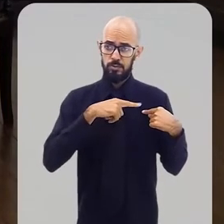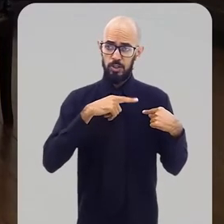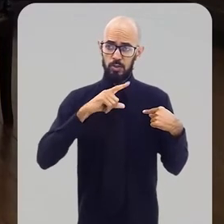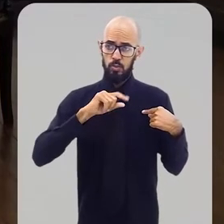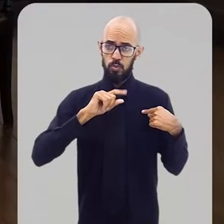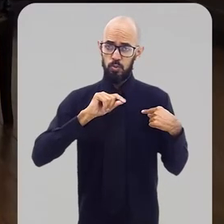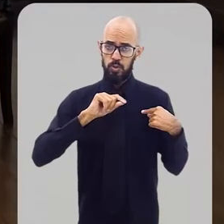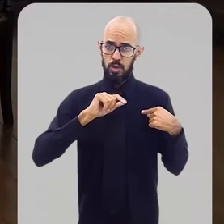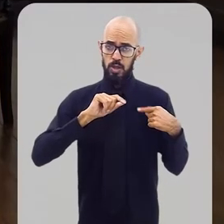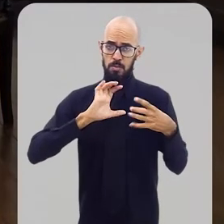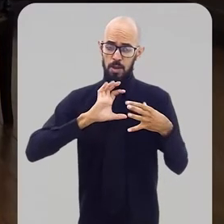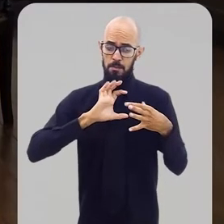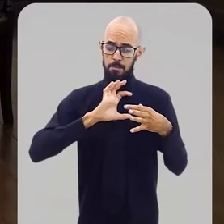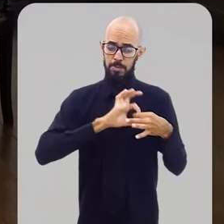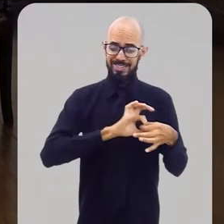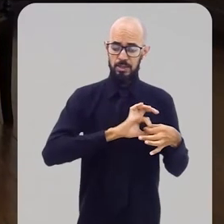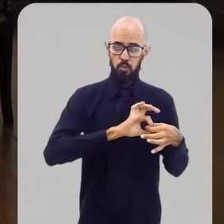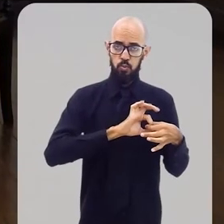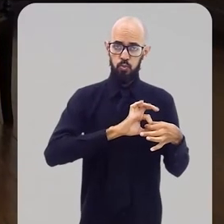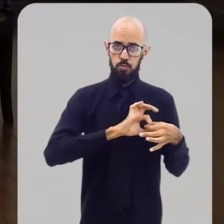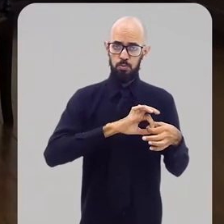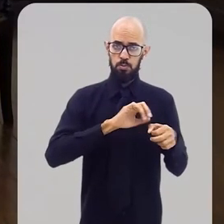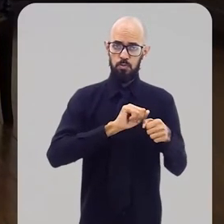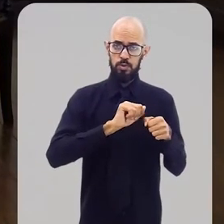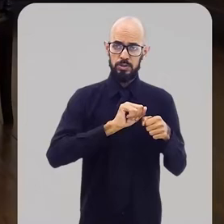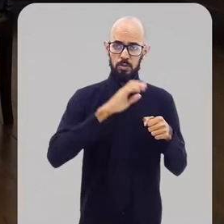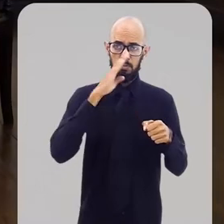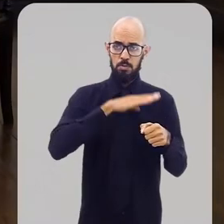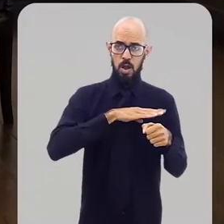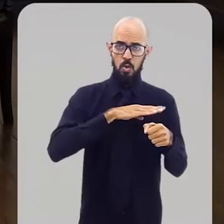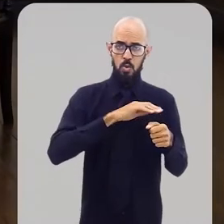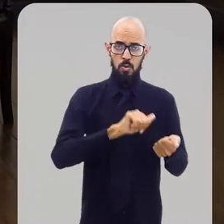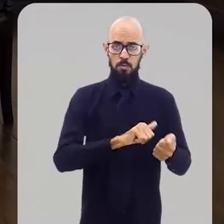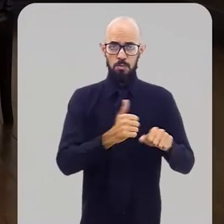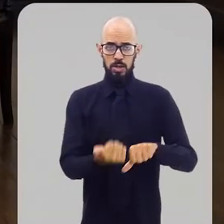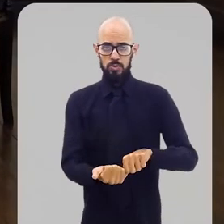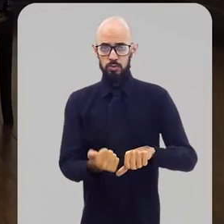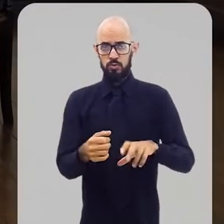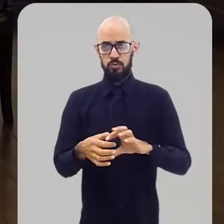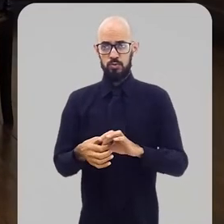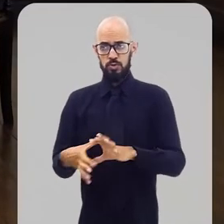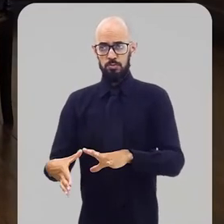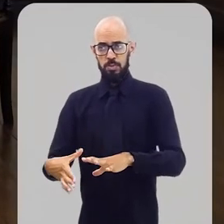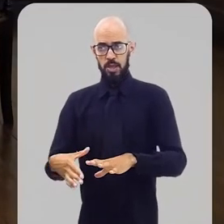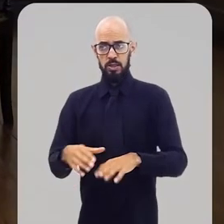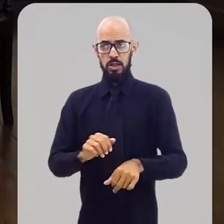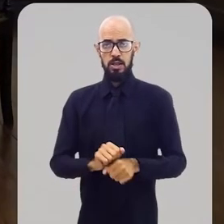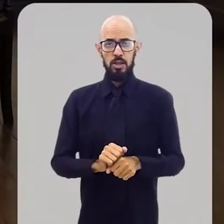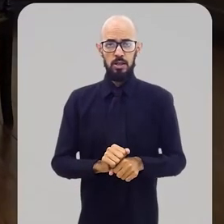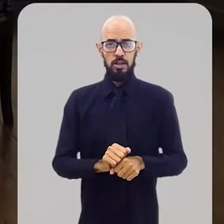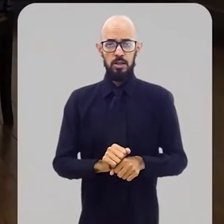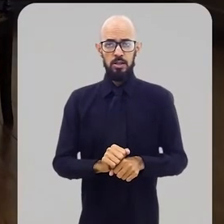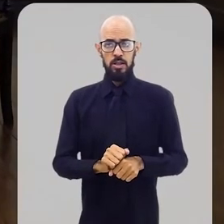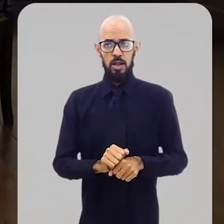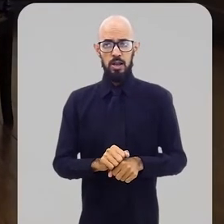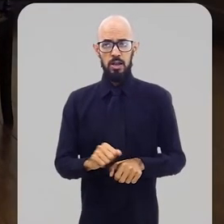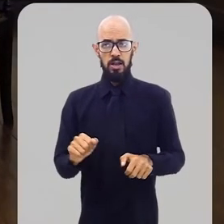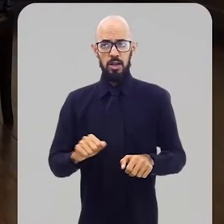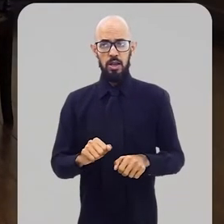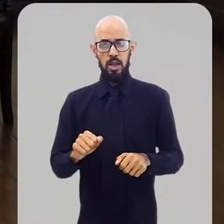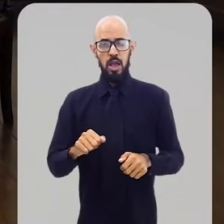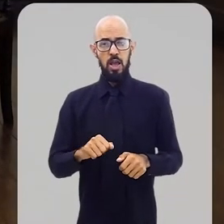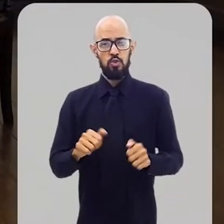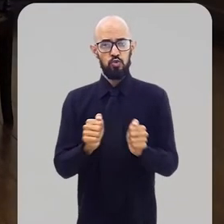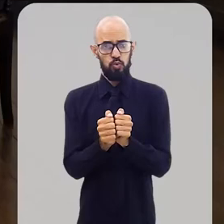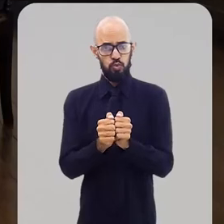corrente e vamos a correta para fazer o mal o batismo nos liberta e nos dá essa